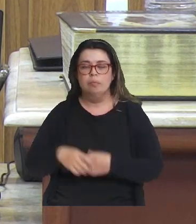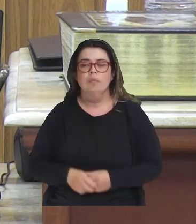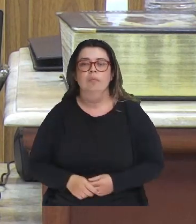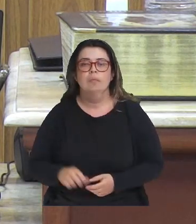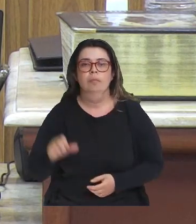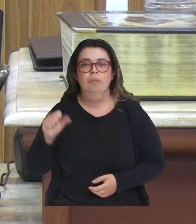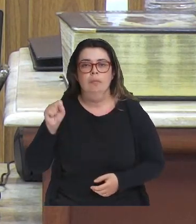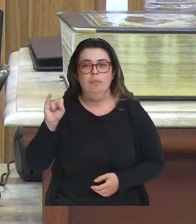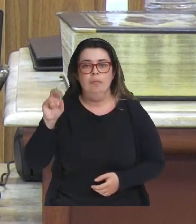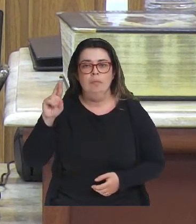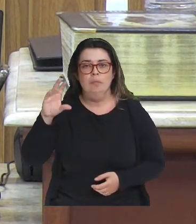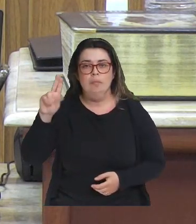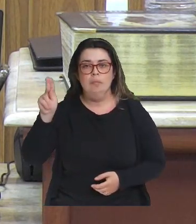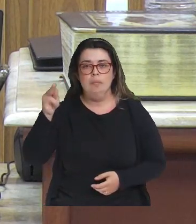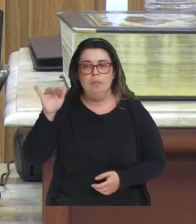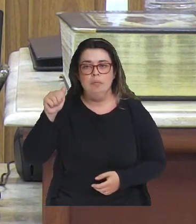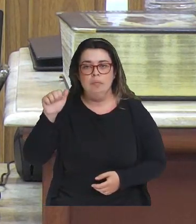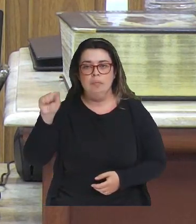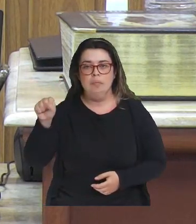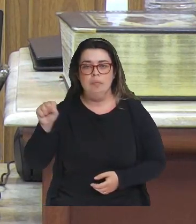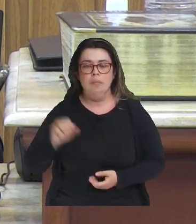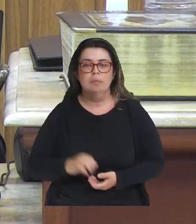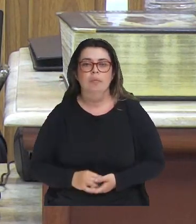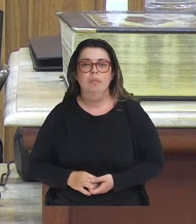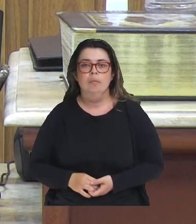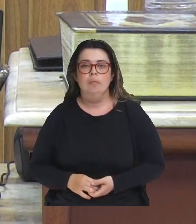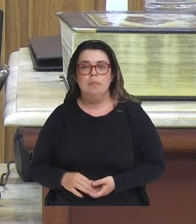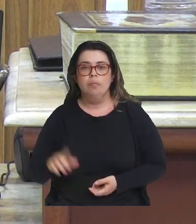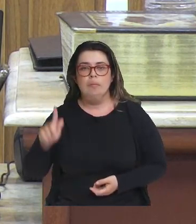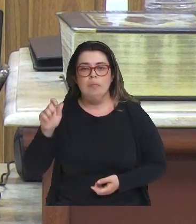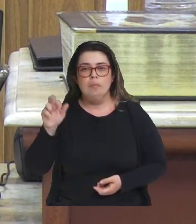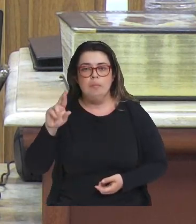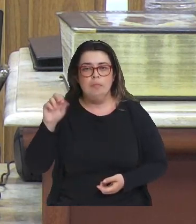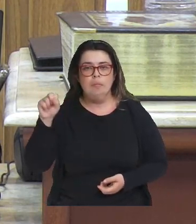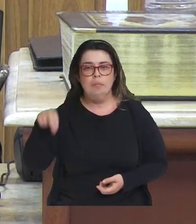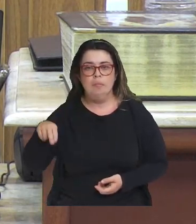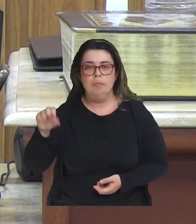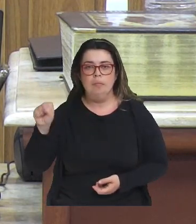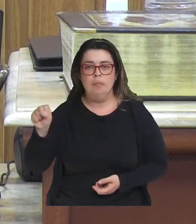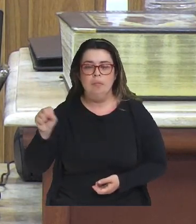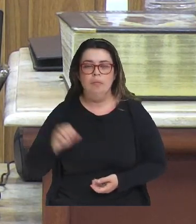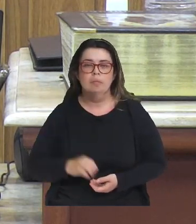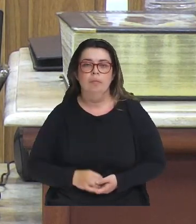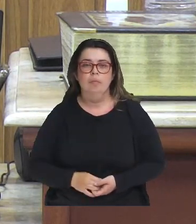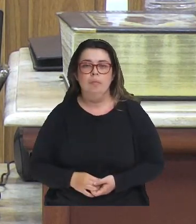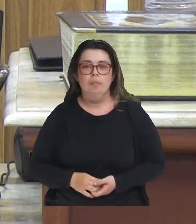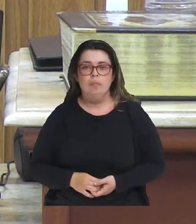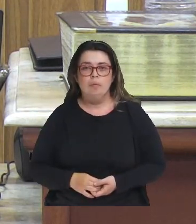Cirque. Sim. Gerson Alves, vota sim.